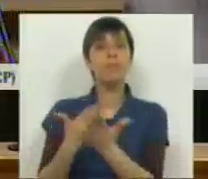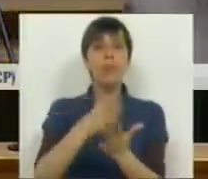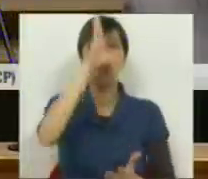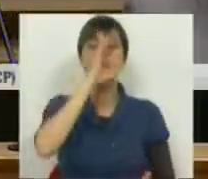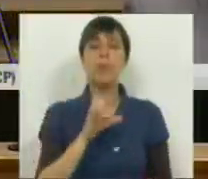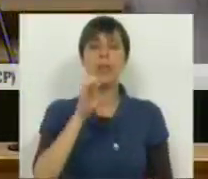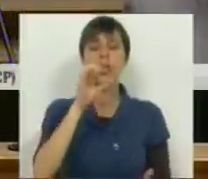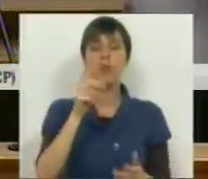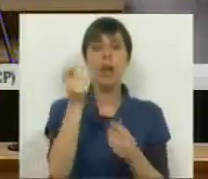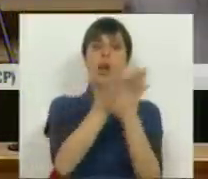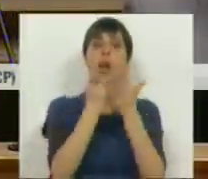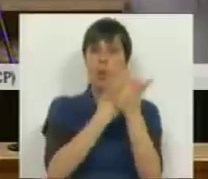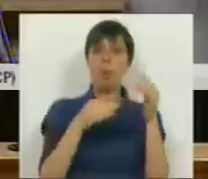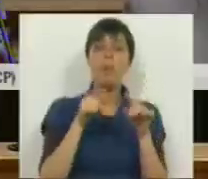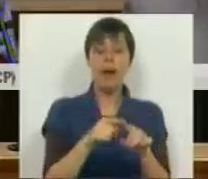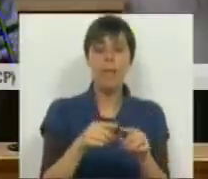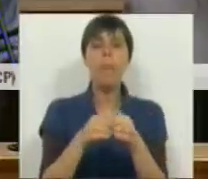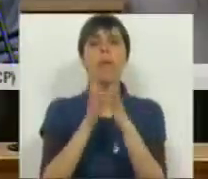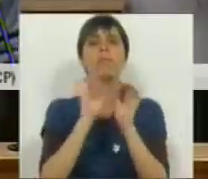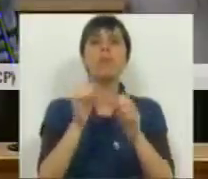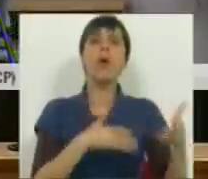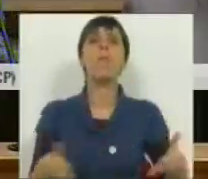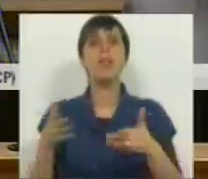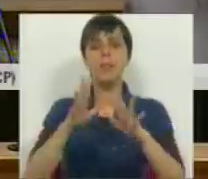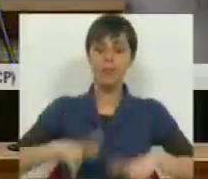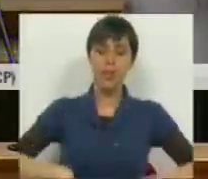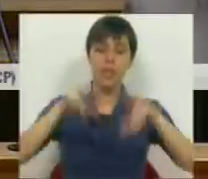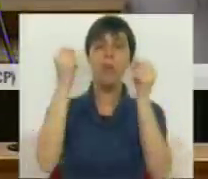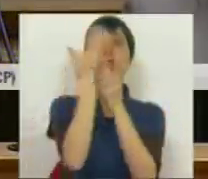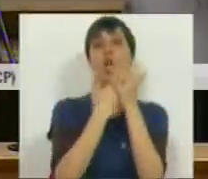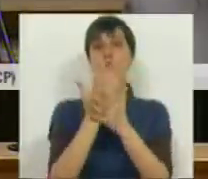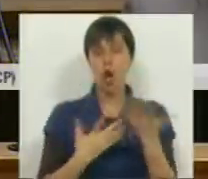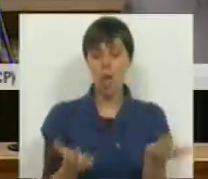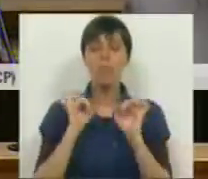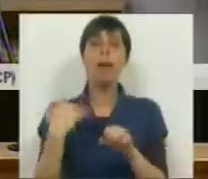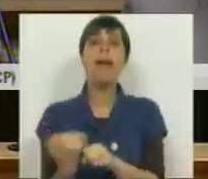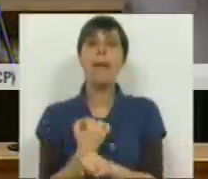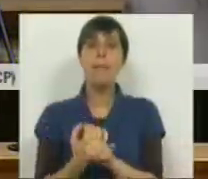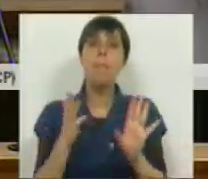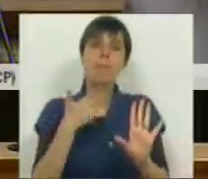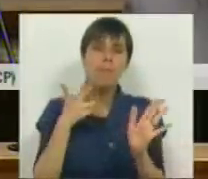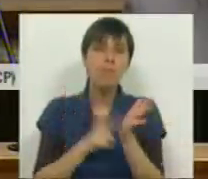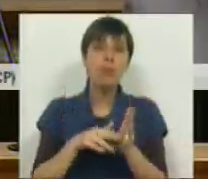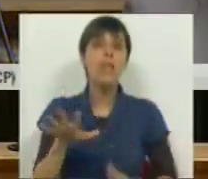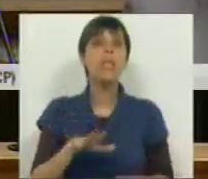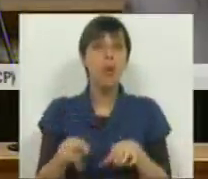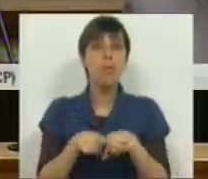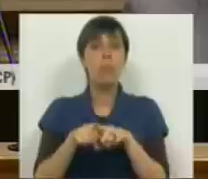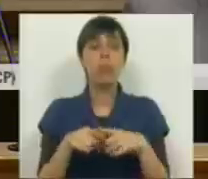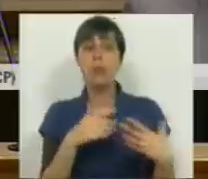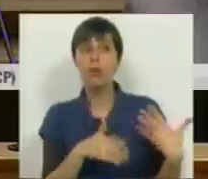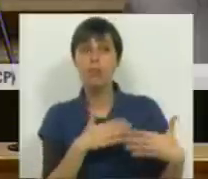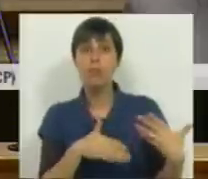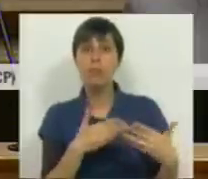Ministro Álvaro Santos Pereira, que era toda uma estratégia para o crescimento económico e para o emprego. Mas, entretanto, a situação política